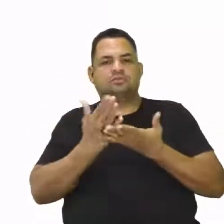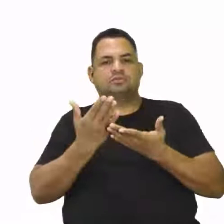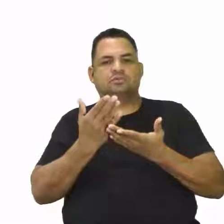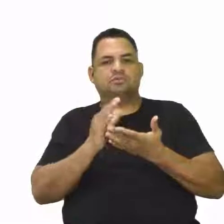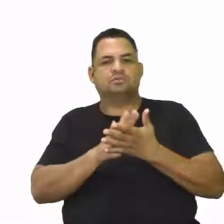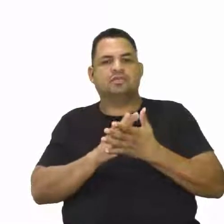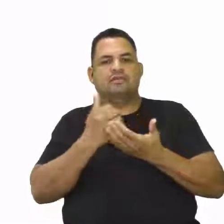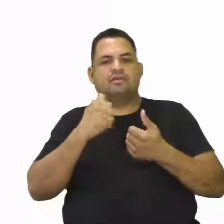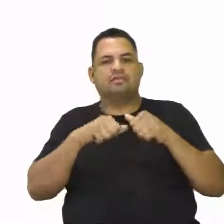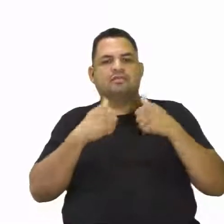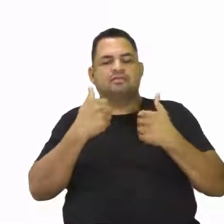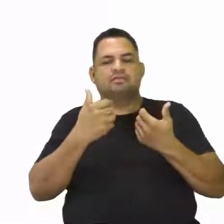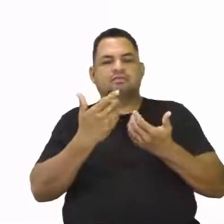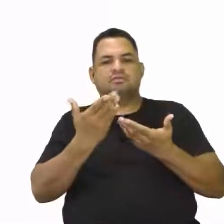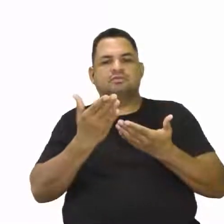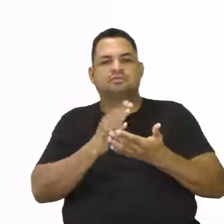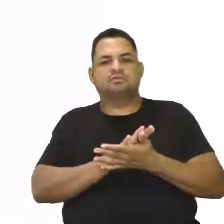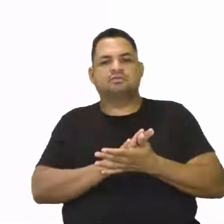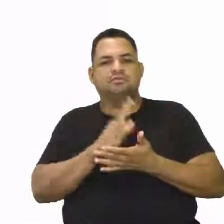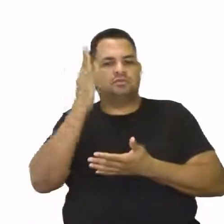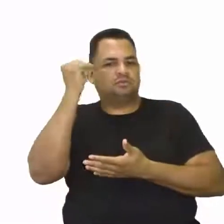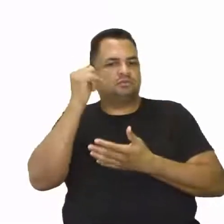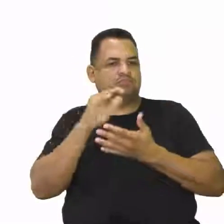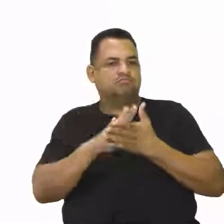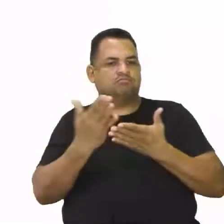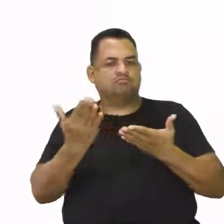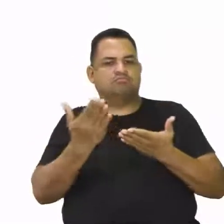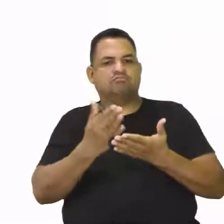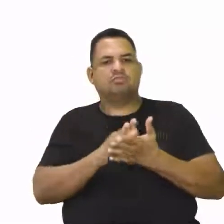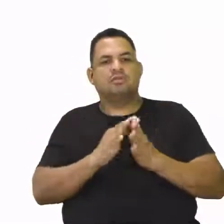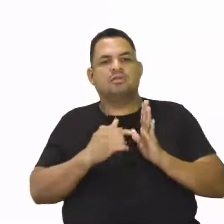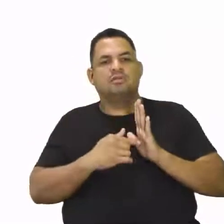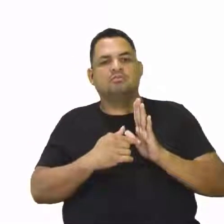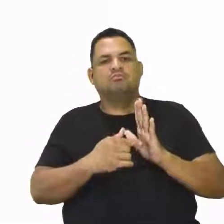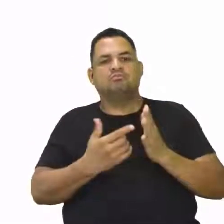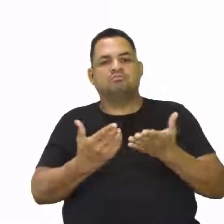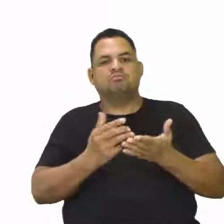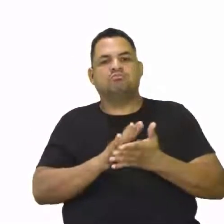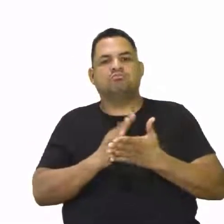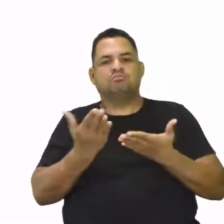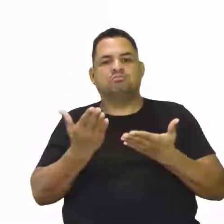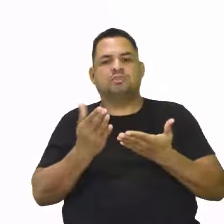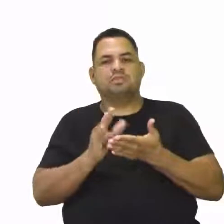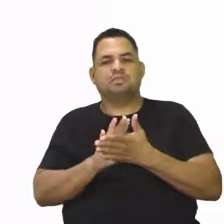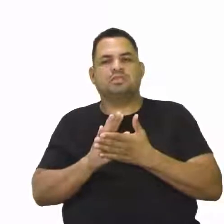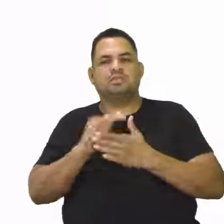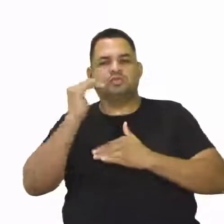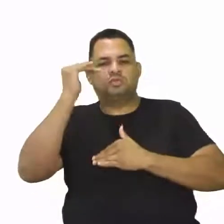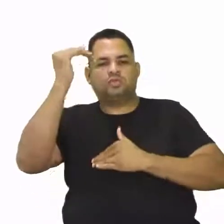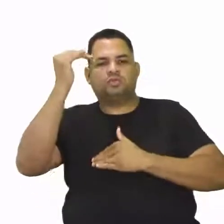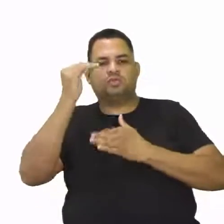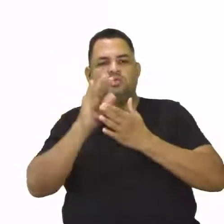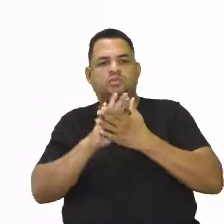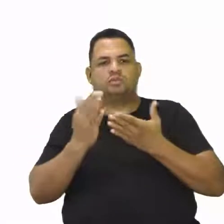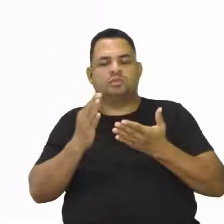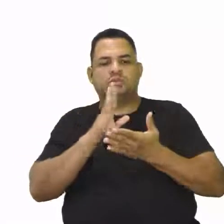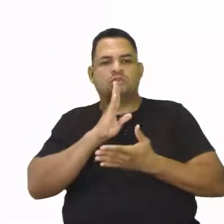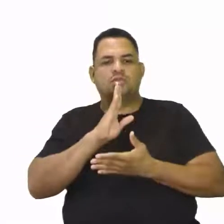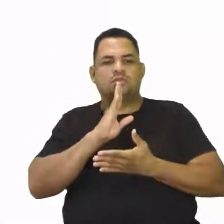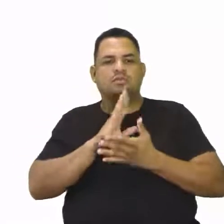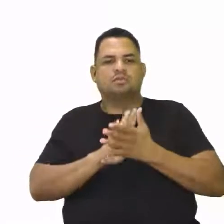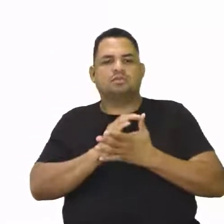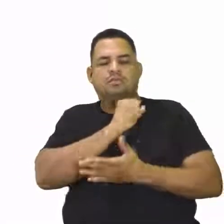comunidade indígena. B. Os indígenas da comunidade maia mostravam-se perplexos diante da superioridade do